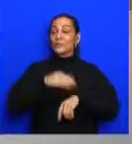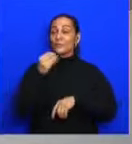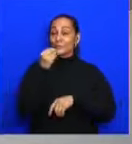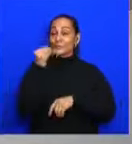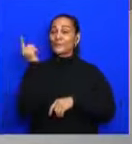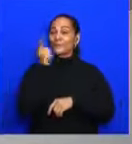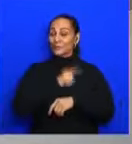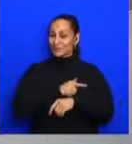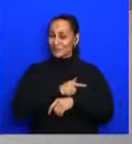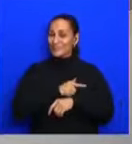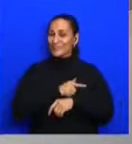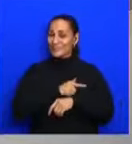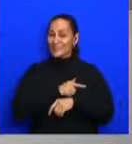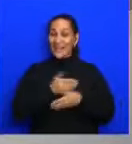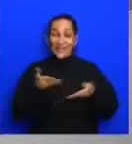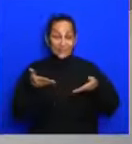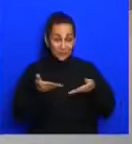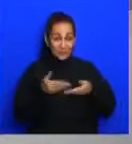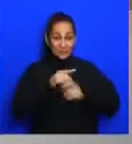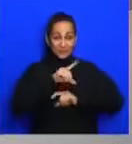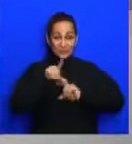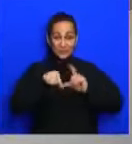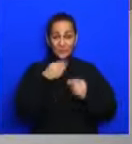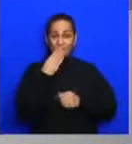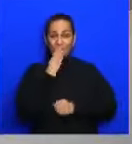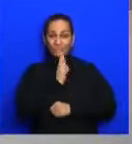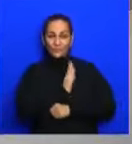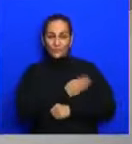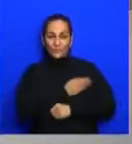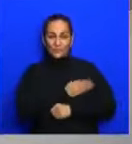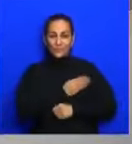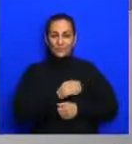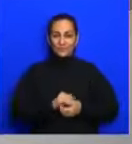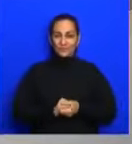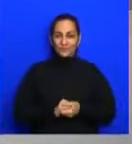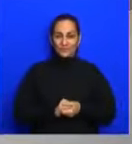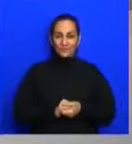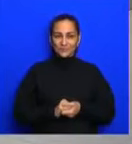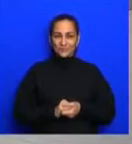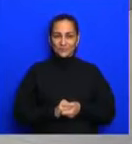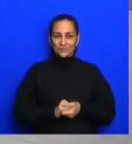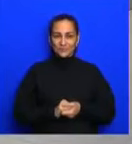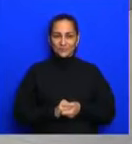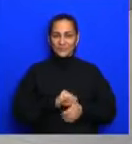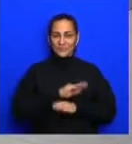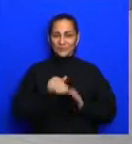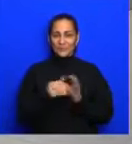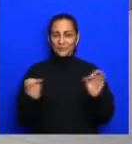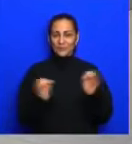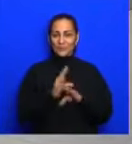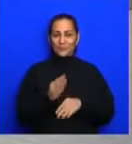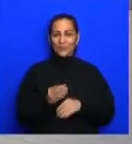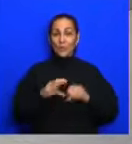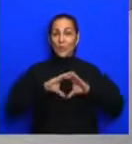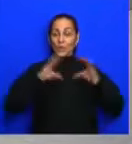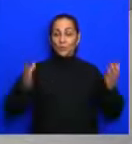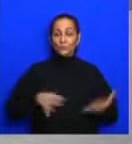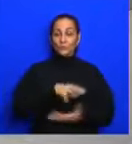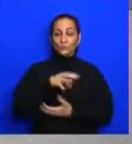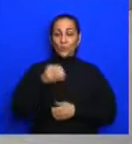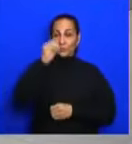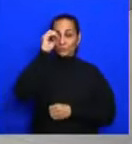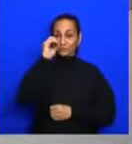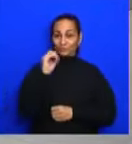mais uma chance de ganhar agora, sorteio do time do coração. Tudo pronto, globo